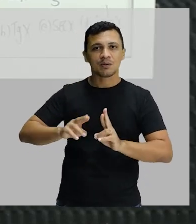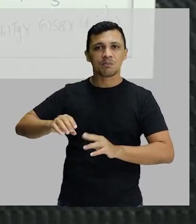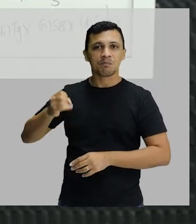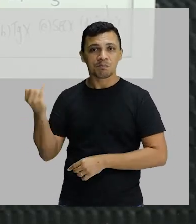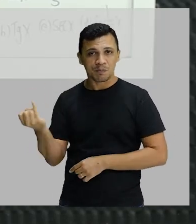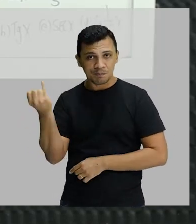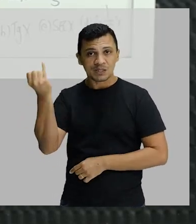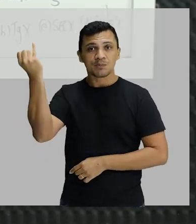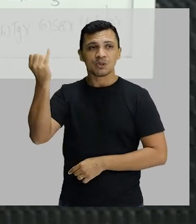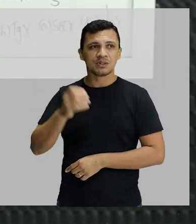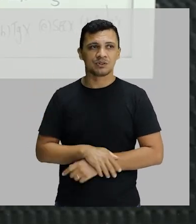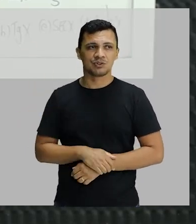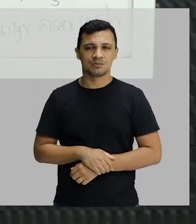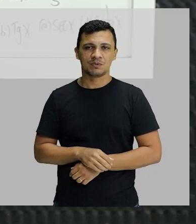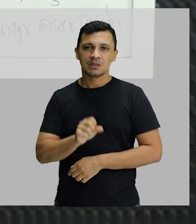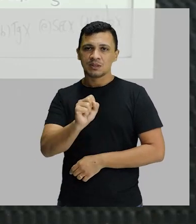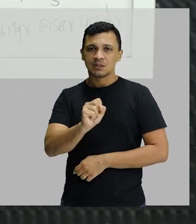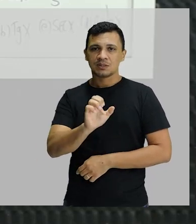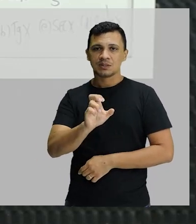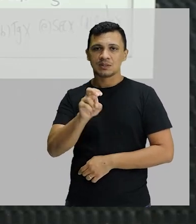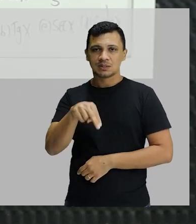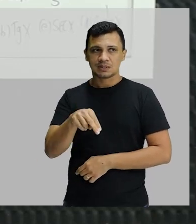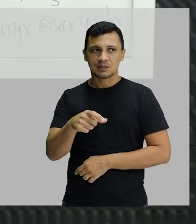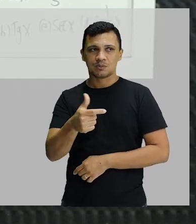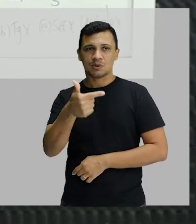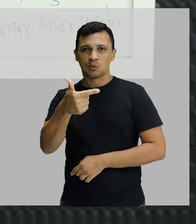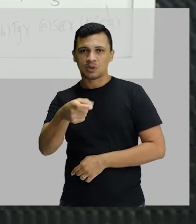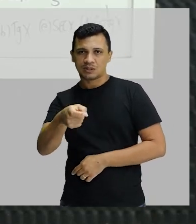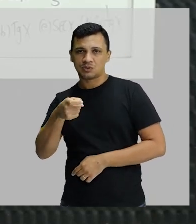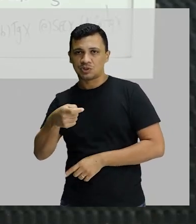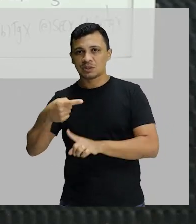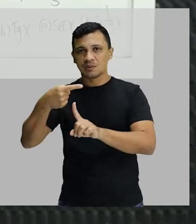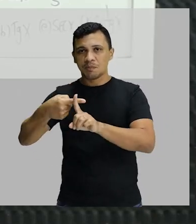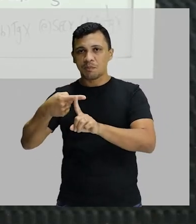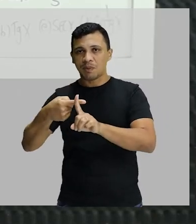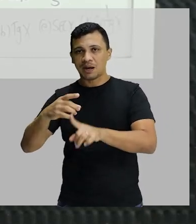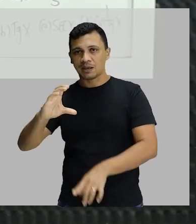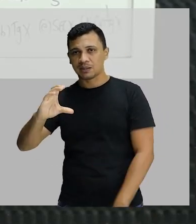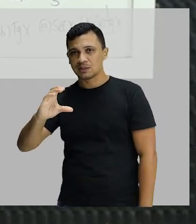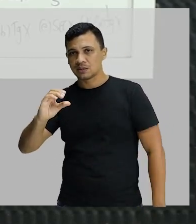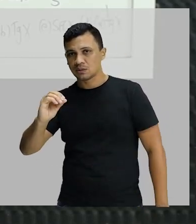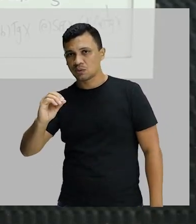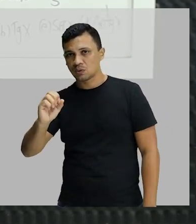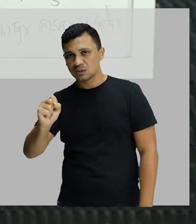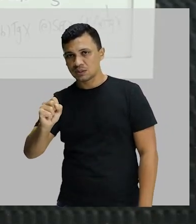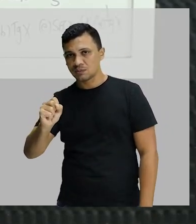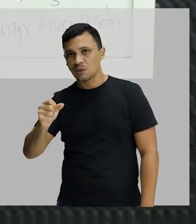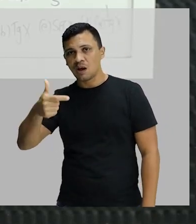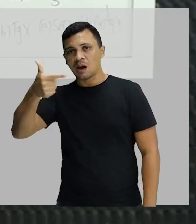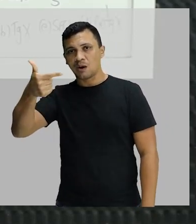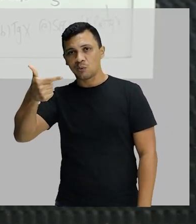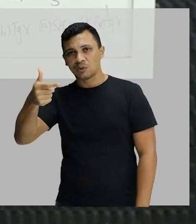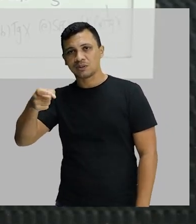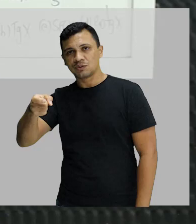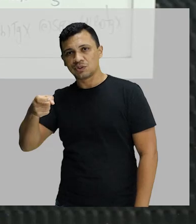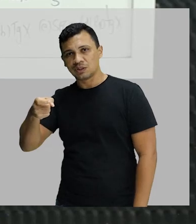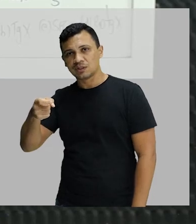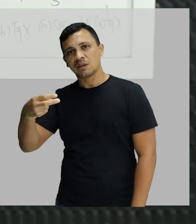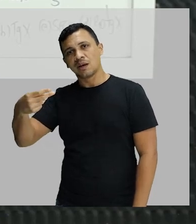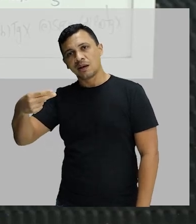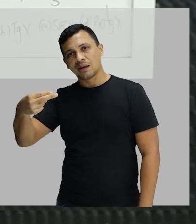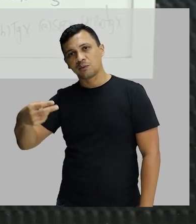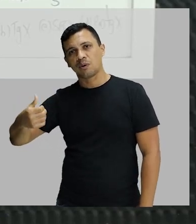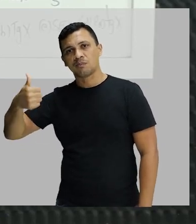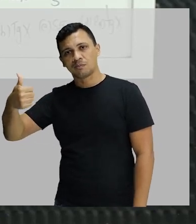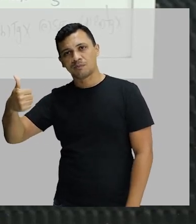sei que o seno ao quadrado de x mais o cosseno ao quadrado de x é igual a 1.